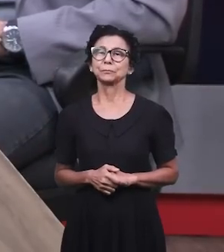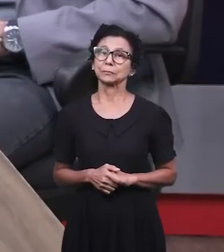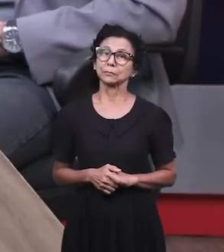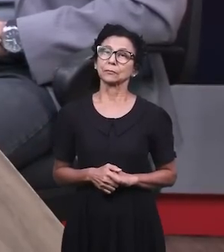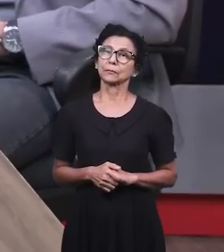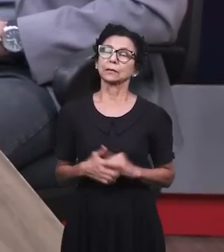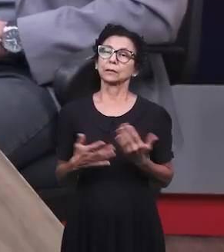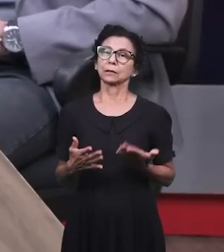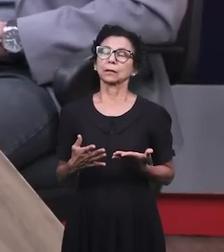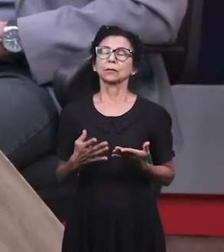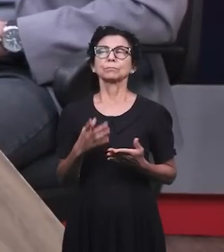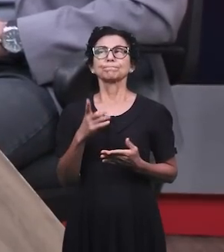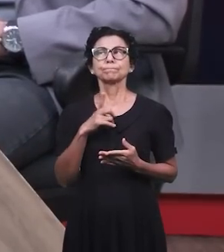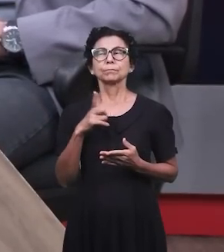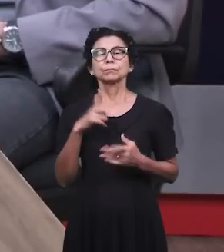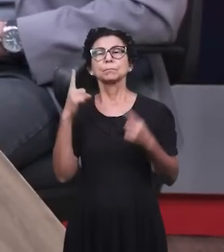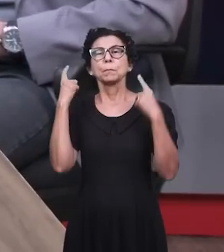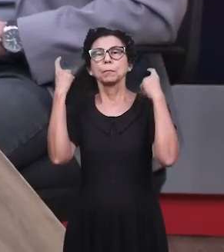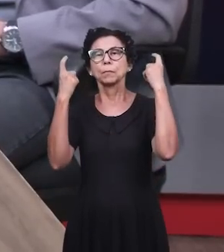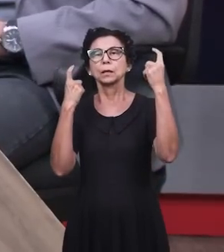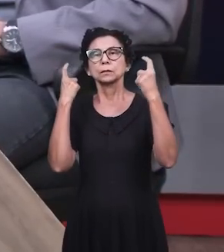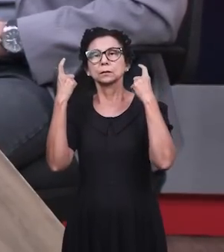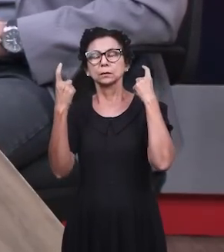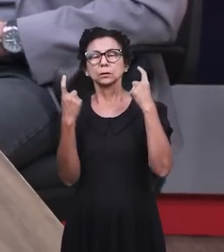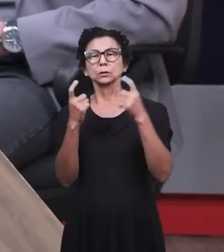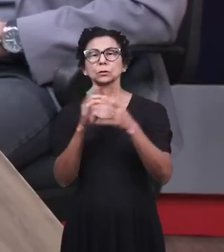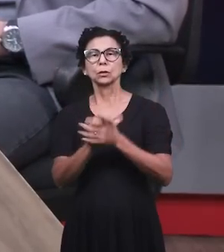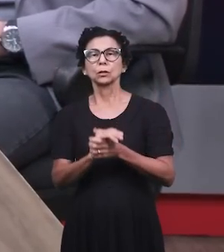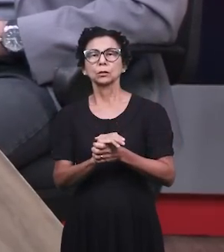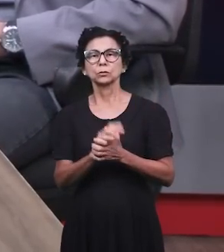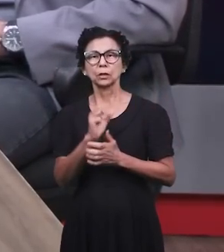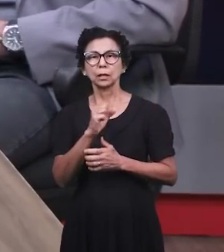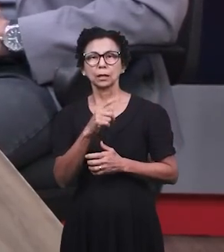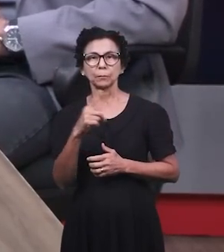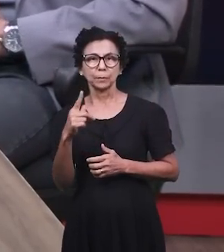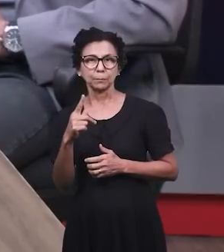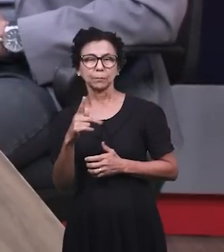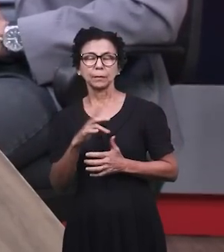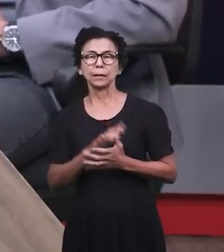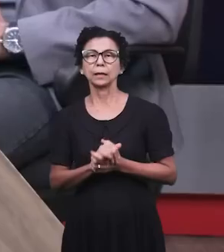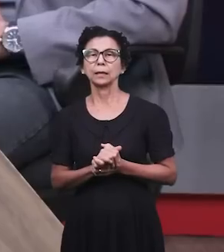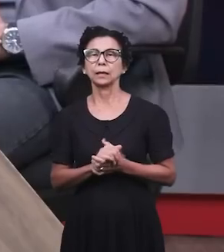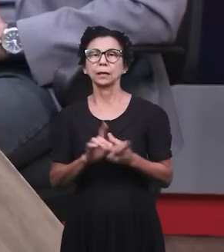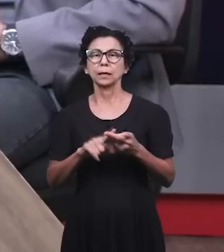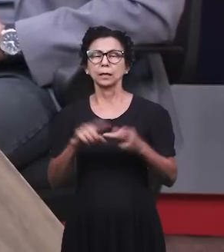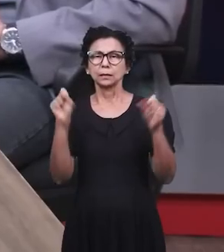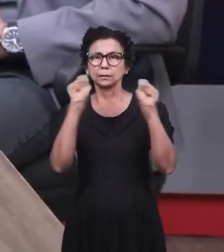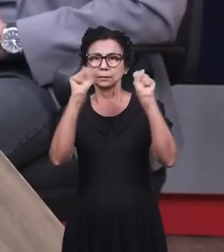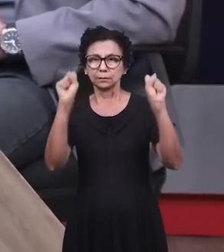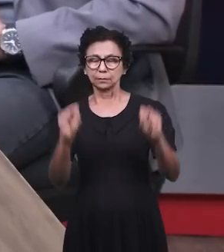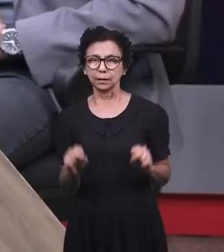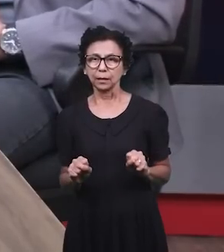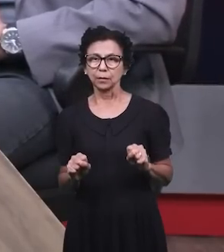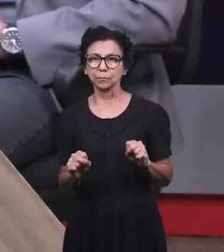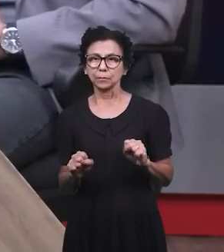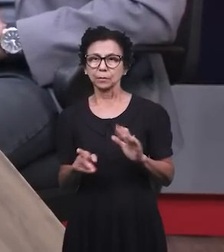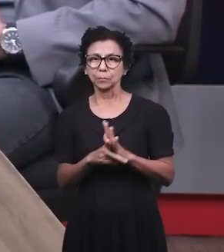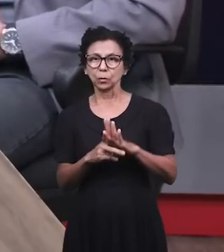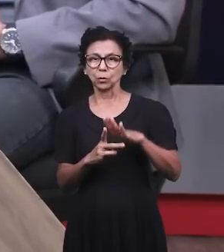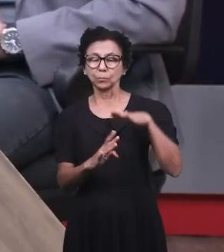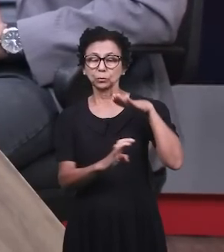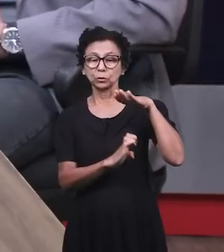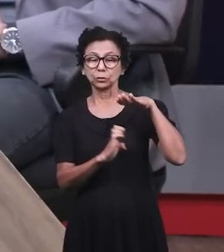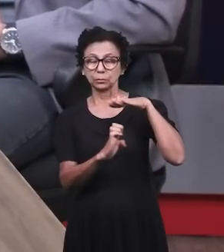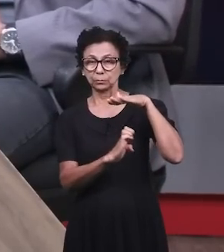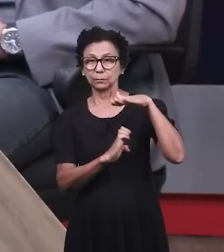preocupação, portanto, de muitos aplicativos, de muitos sistemas, inclusive até empresariais também, com relação